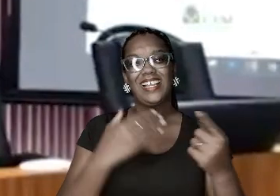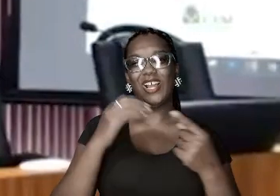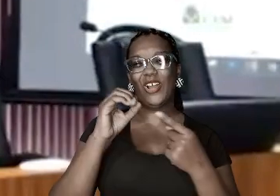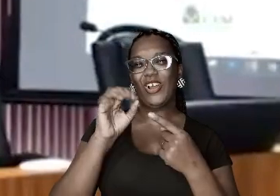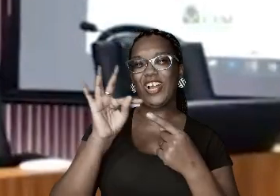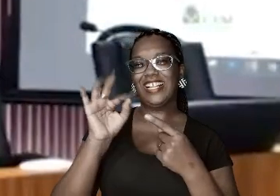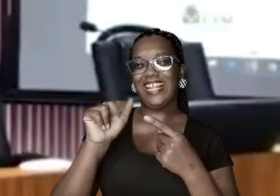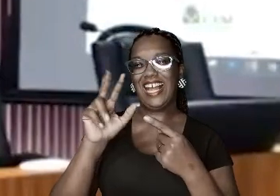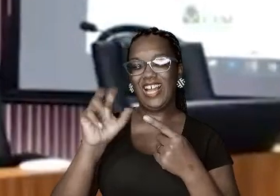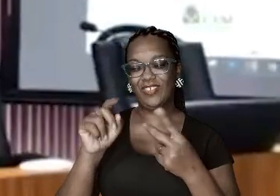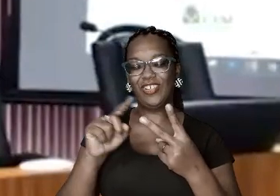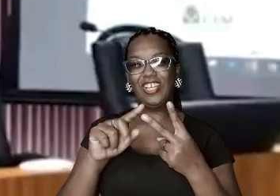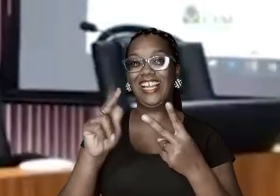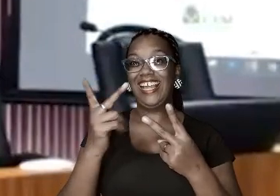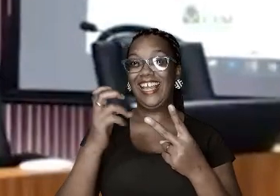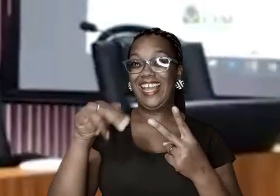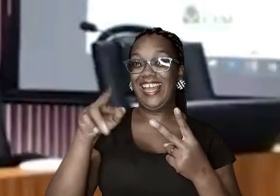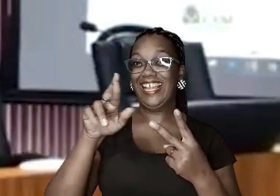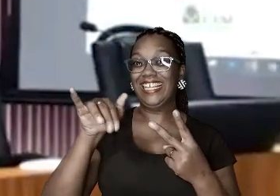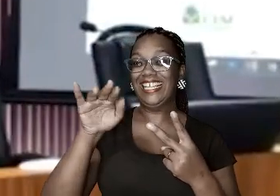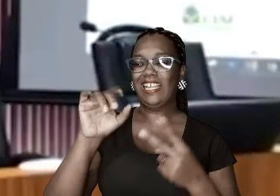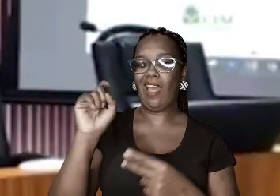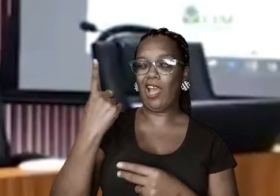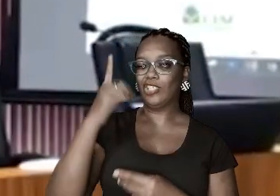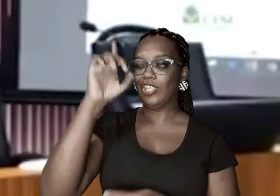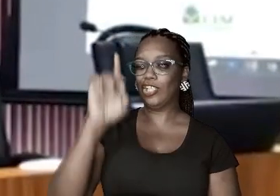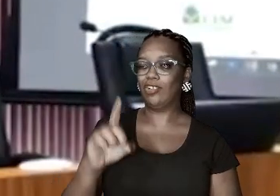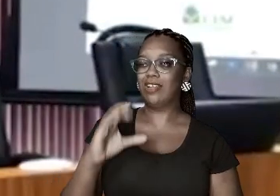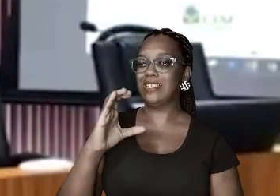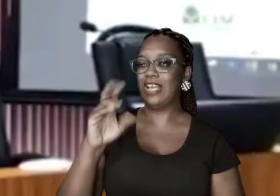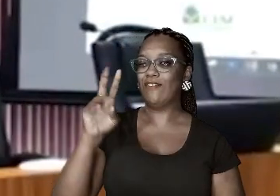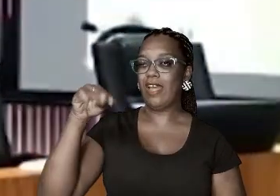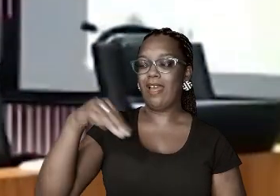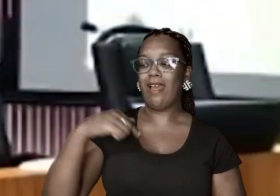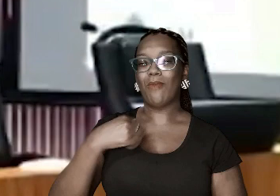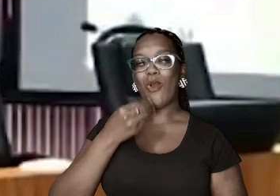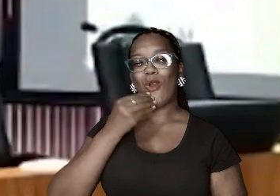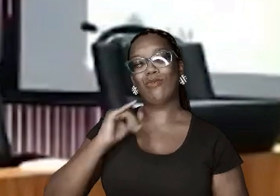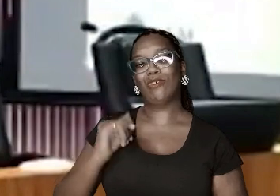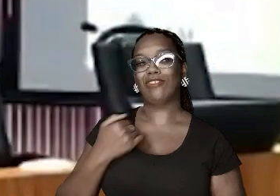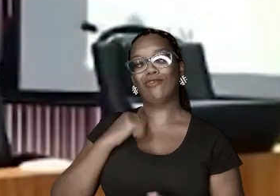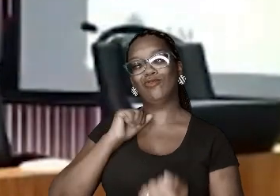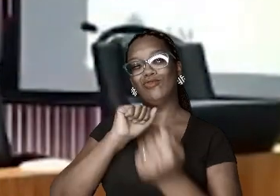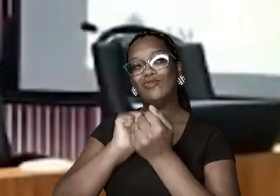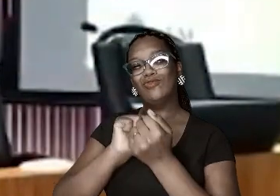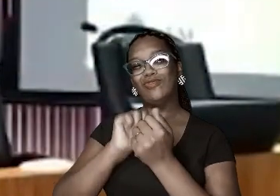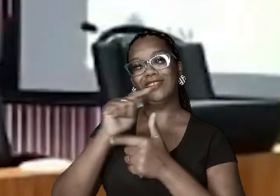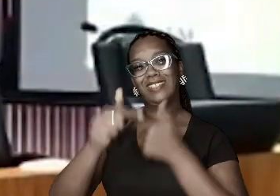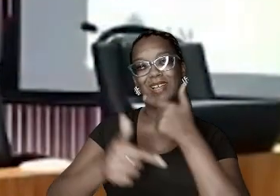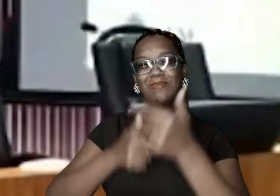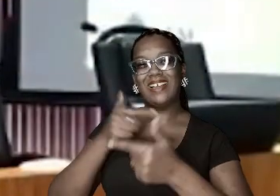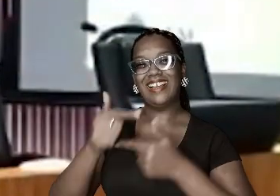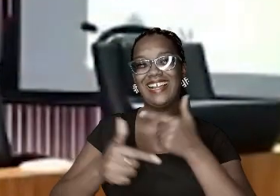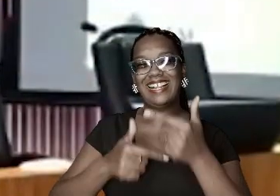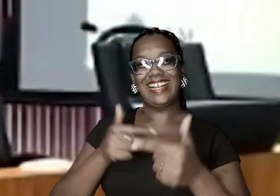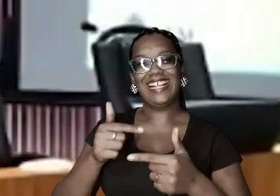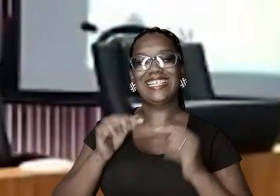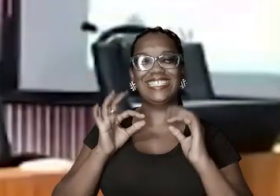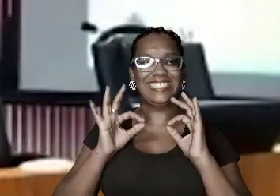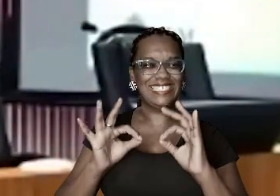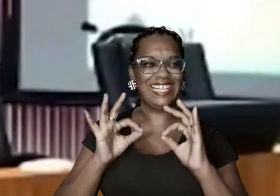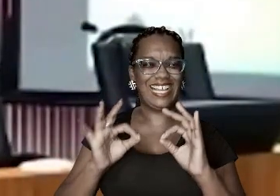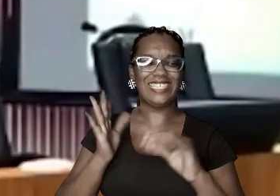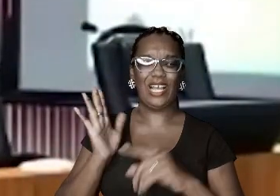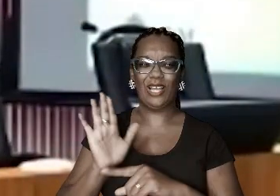nossos colegas Otávio e Henrique e diretores da cvm com quem eu tive oportunidade